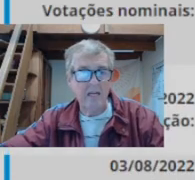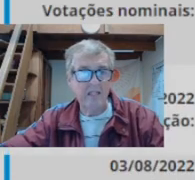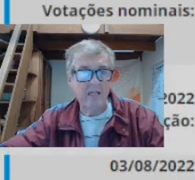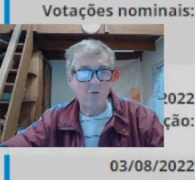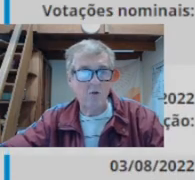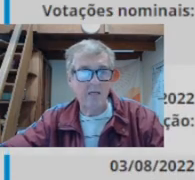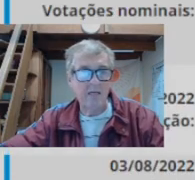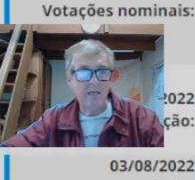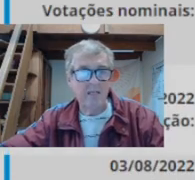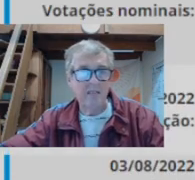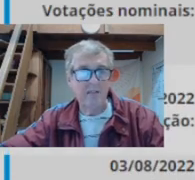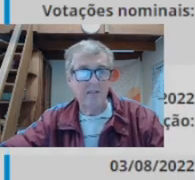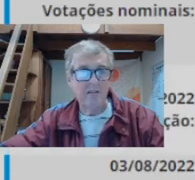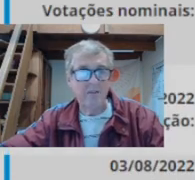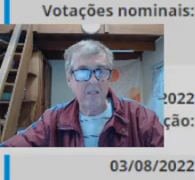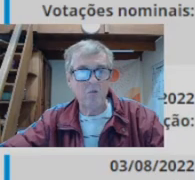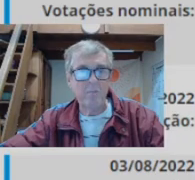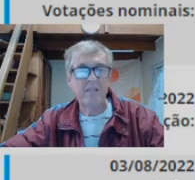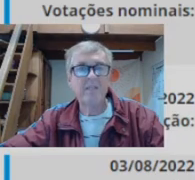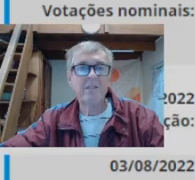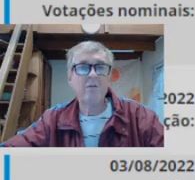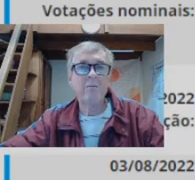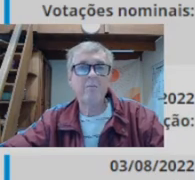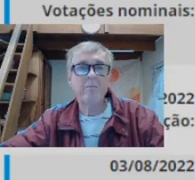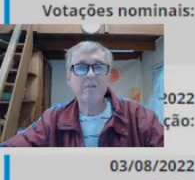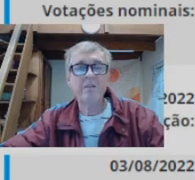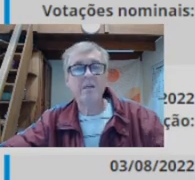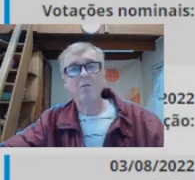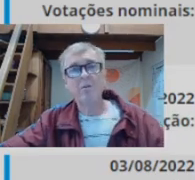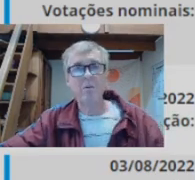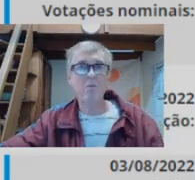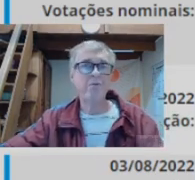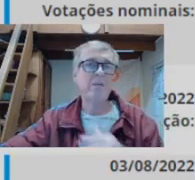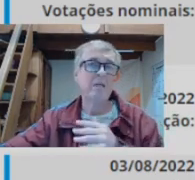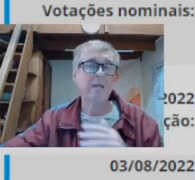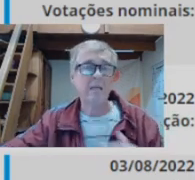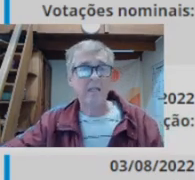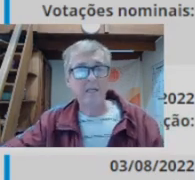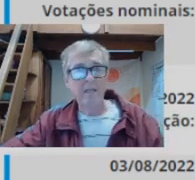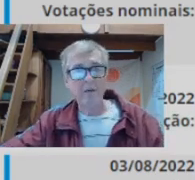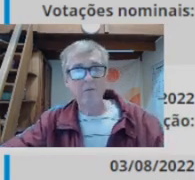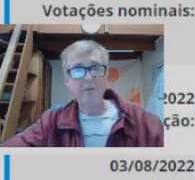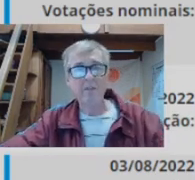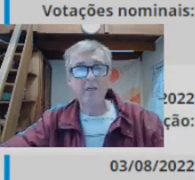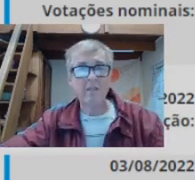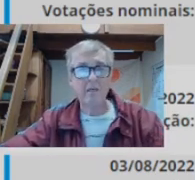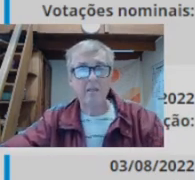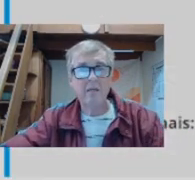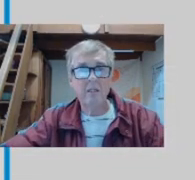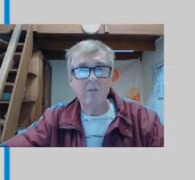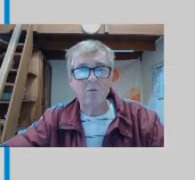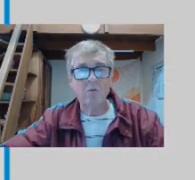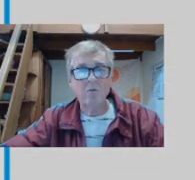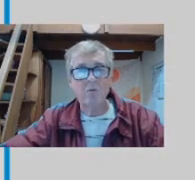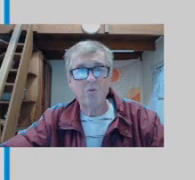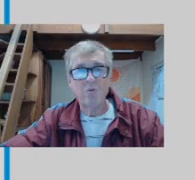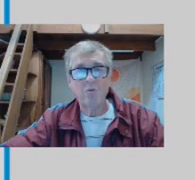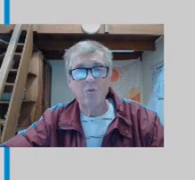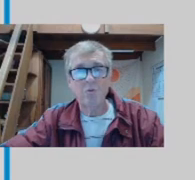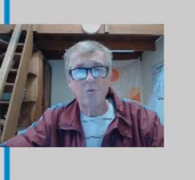e ela tá agora indo para a sanção presidencial ou é o fim da o fim daí da